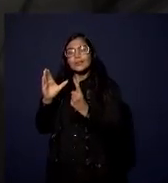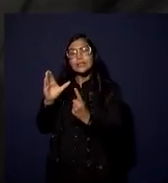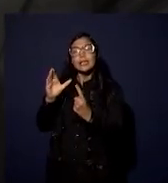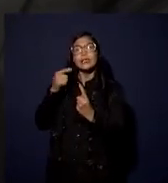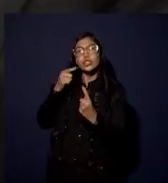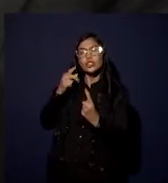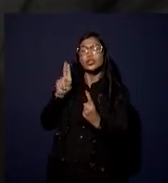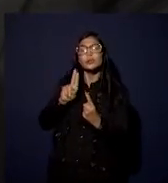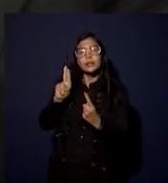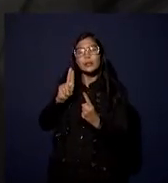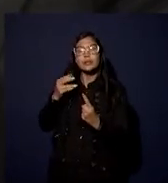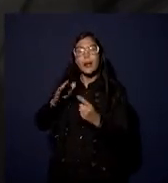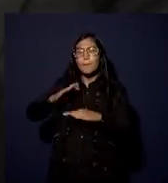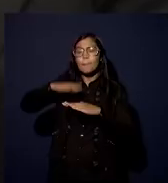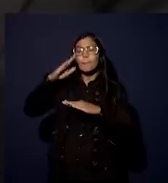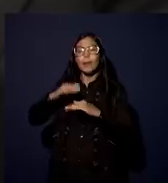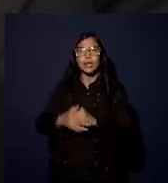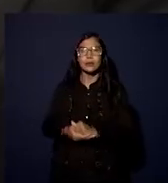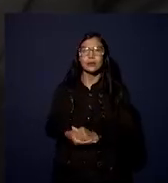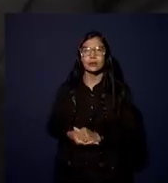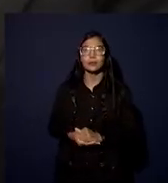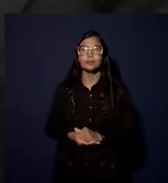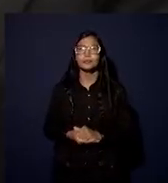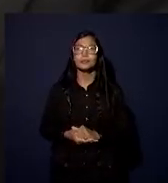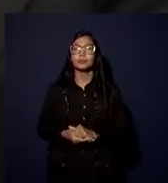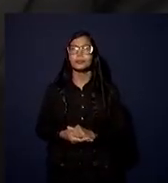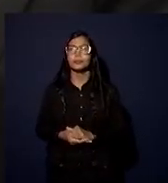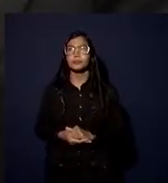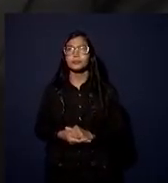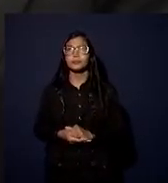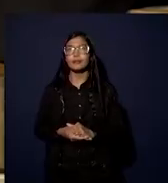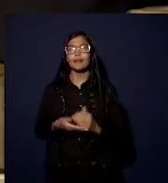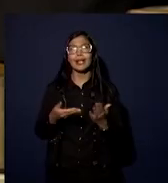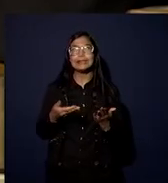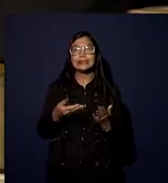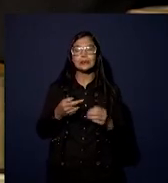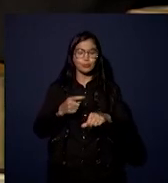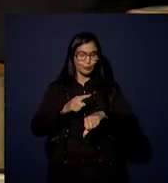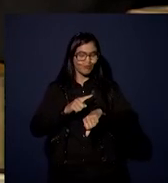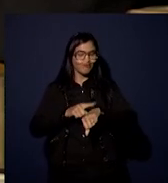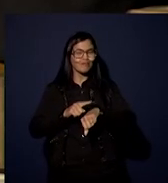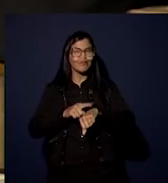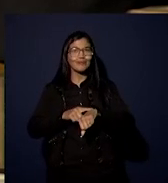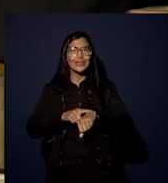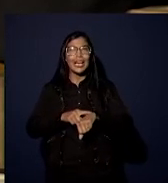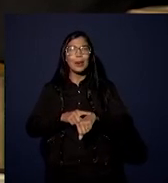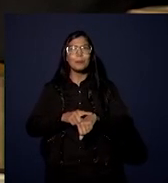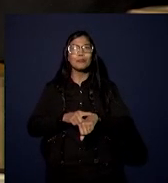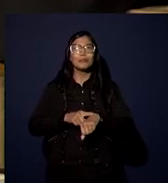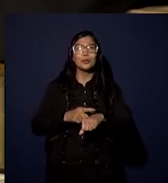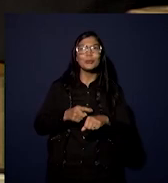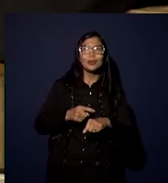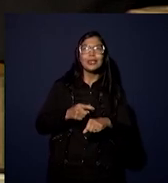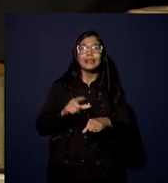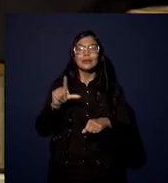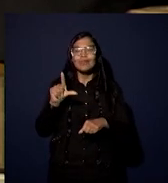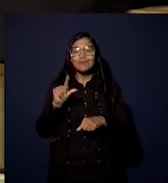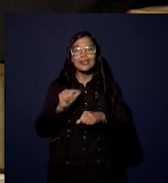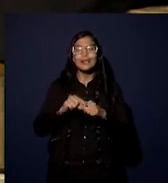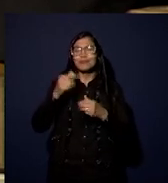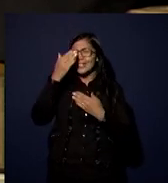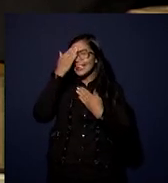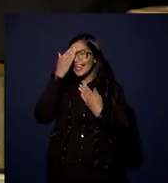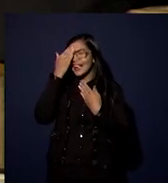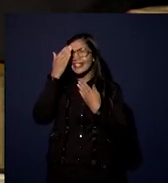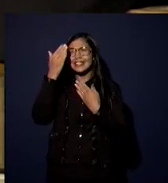calmante perfeito bom infelizmente terminou prazo a nossa disposição queria agradecer